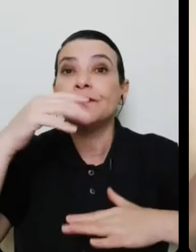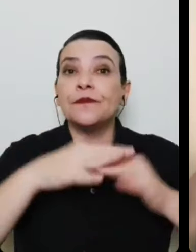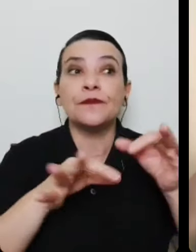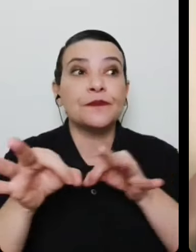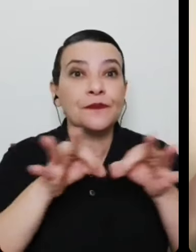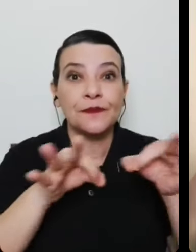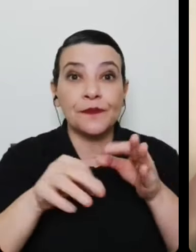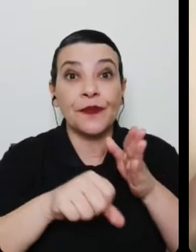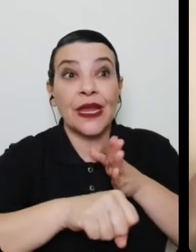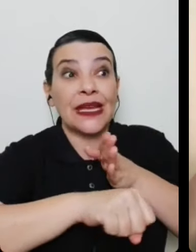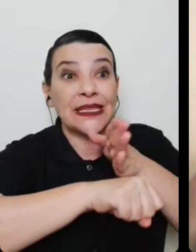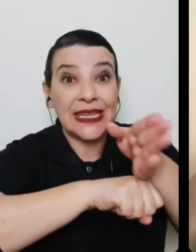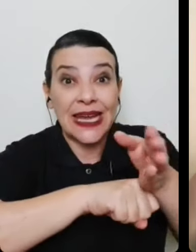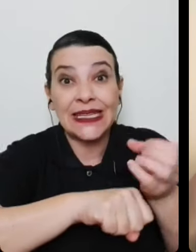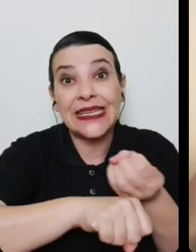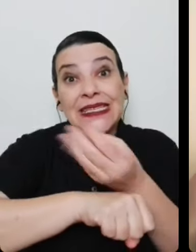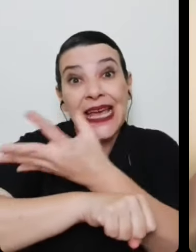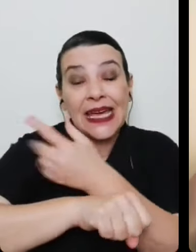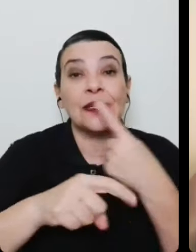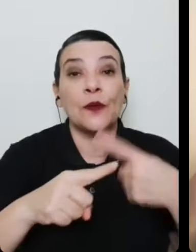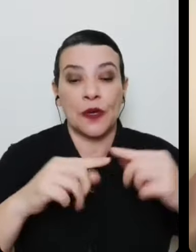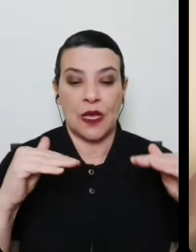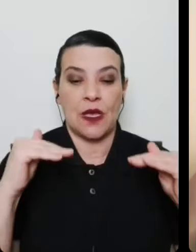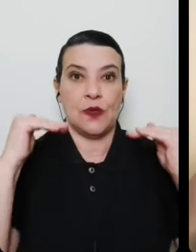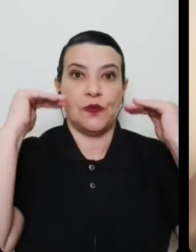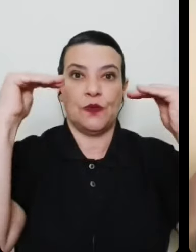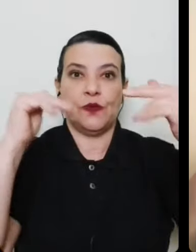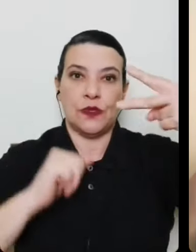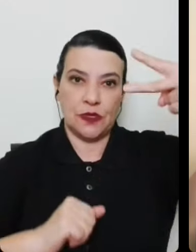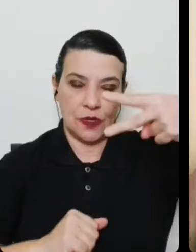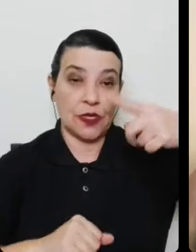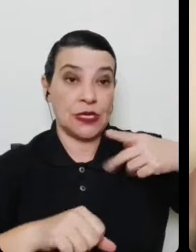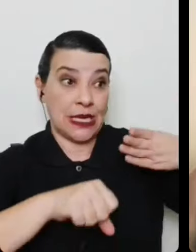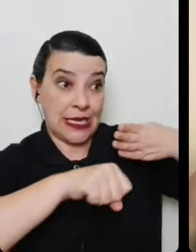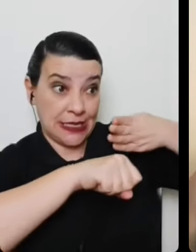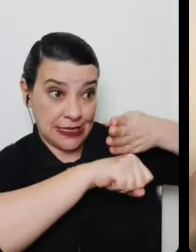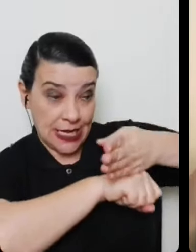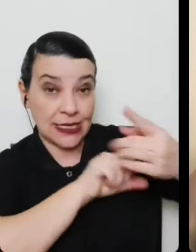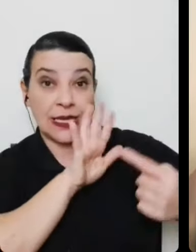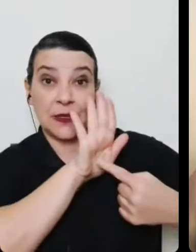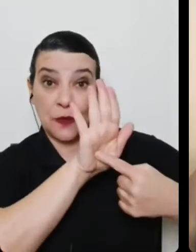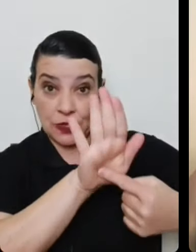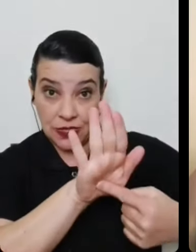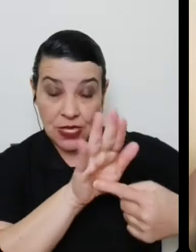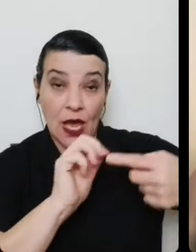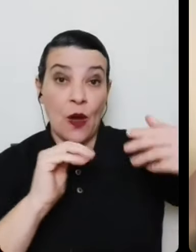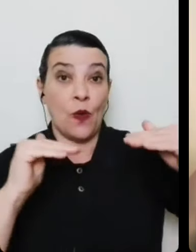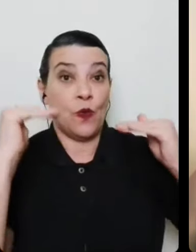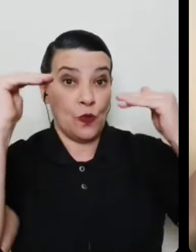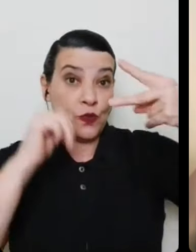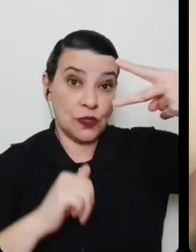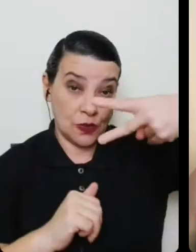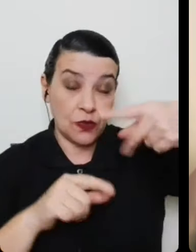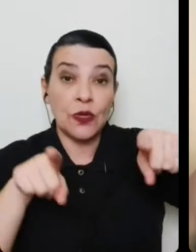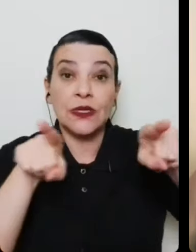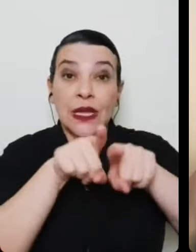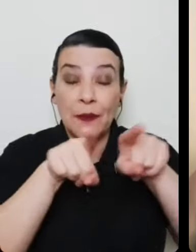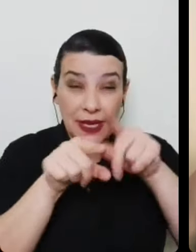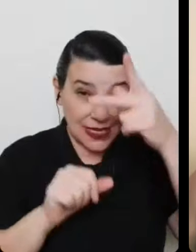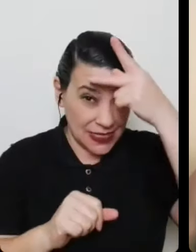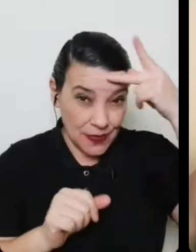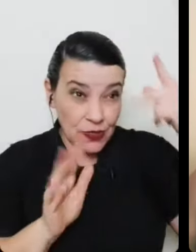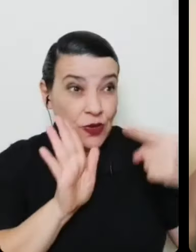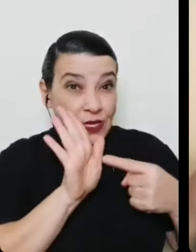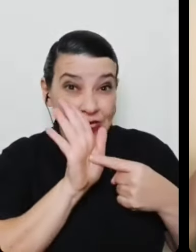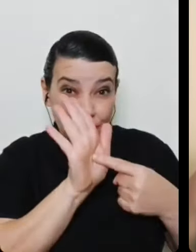e saída, porque é o saguão do segundo andar, que tem a entrada das exposições do segundo andar, e também as pessoas que saem dessas